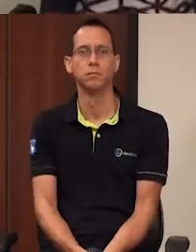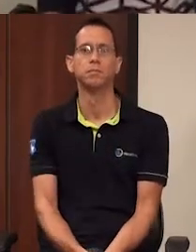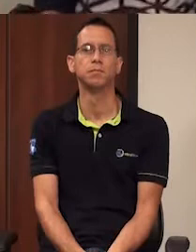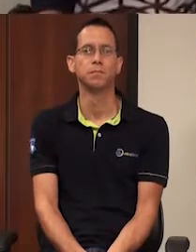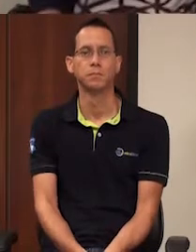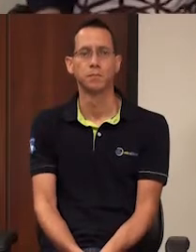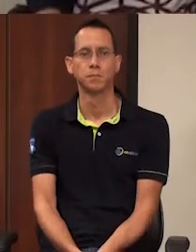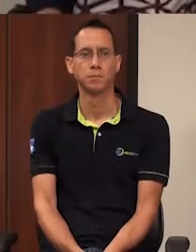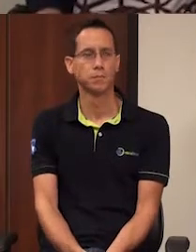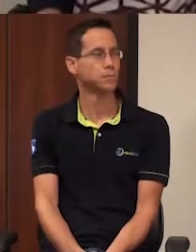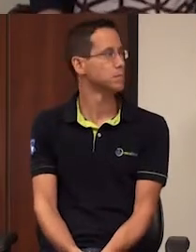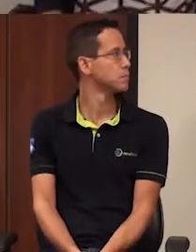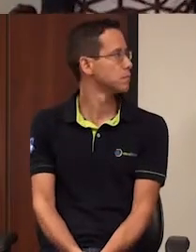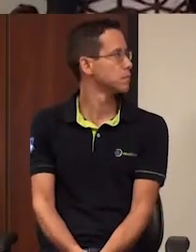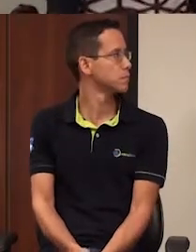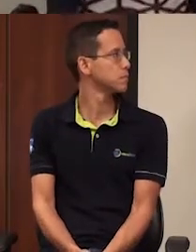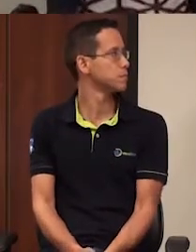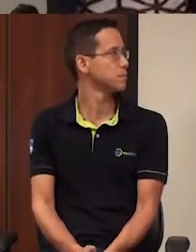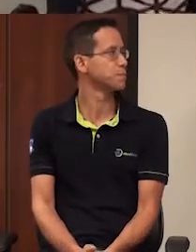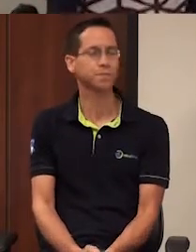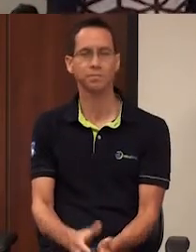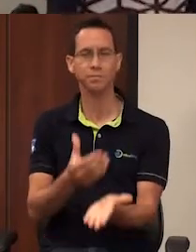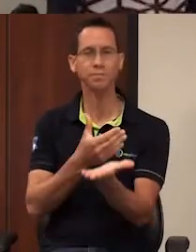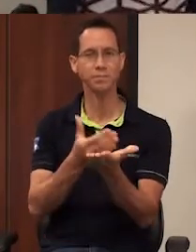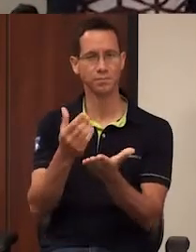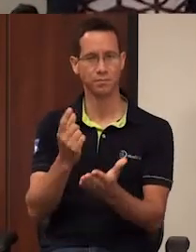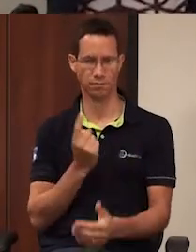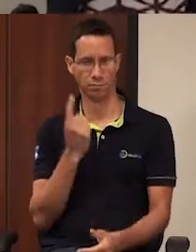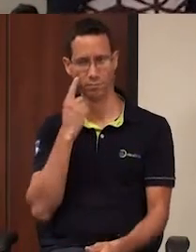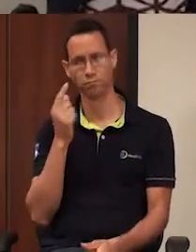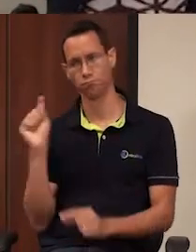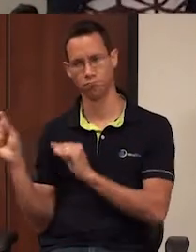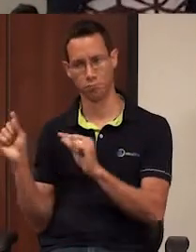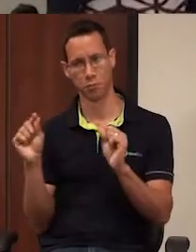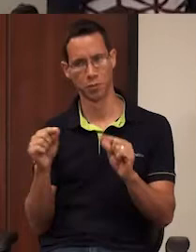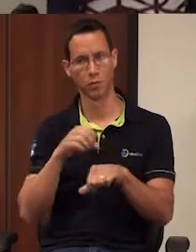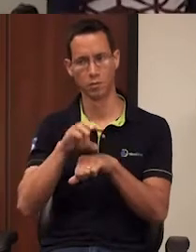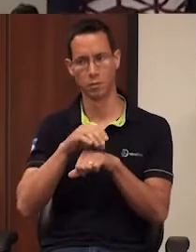Bom, eu acho que eu vou começar, mas eu acho que todo mundo aqui pode dar seu pitaco, né?